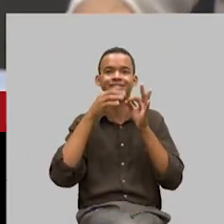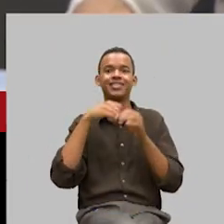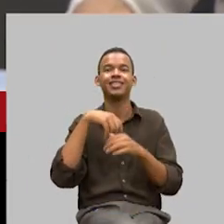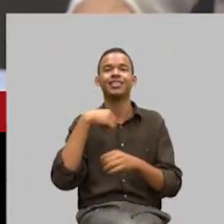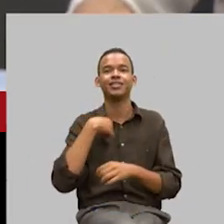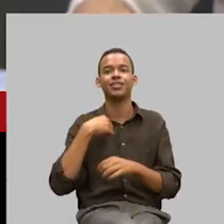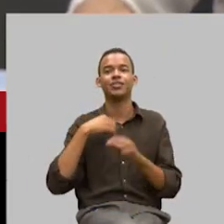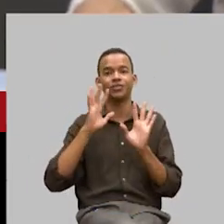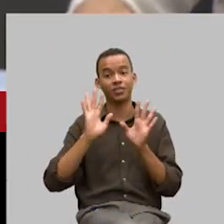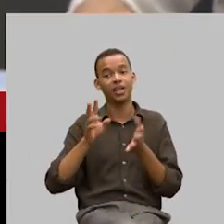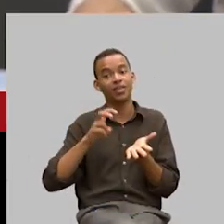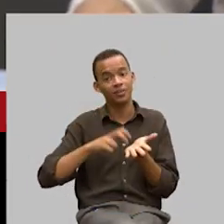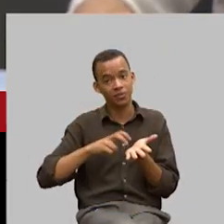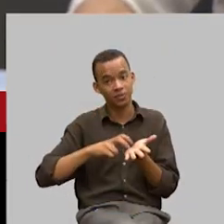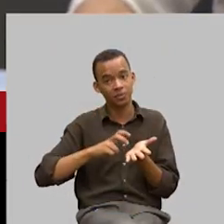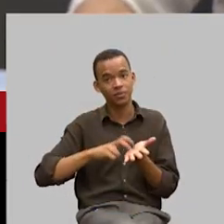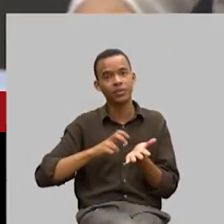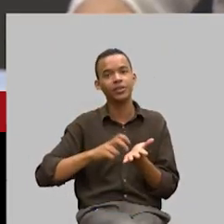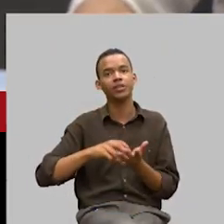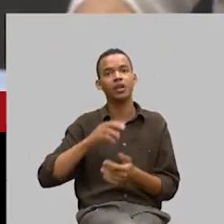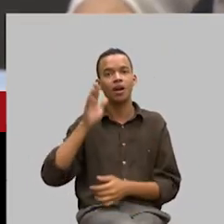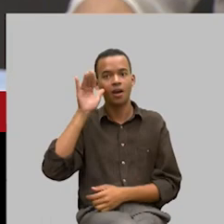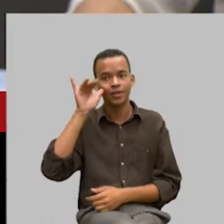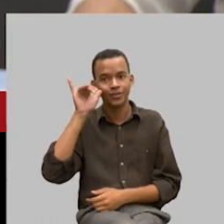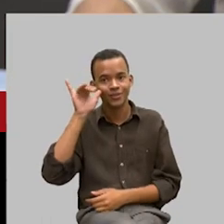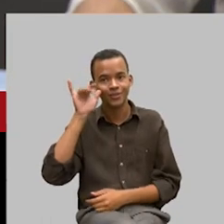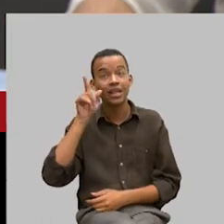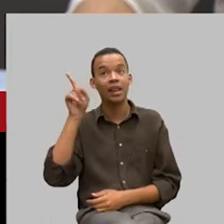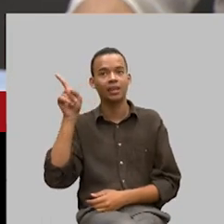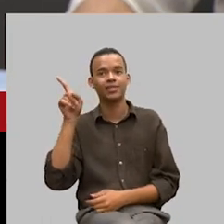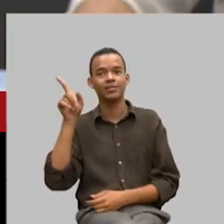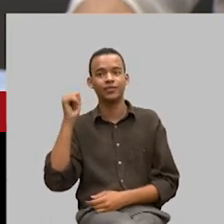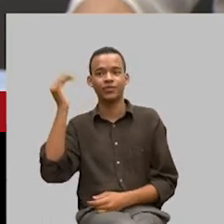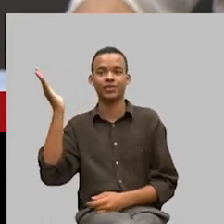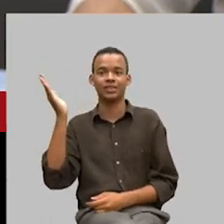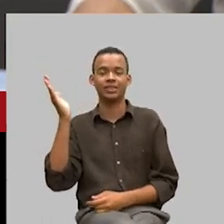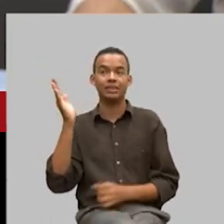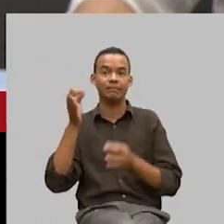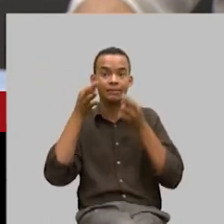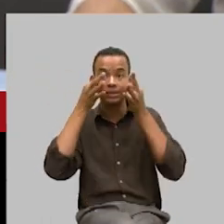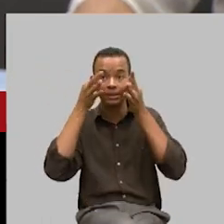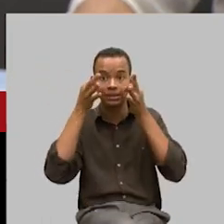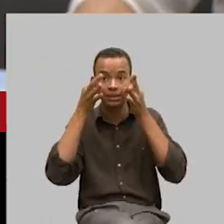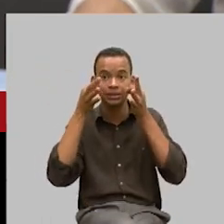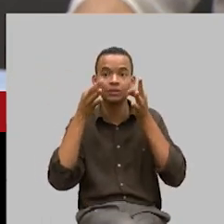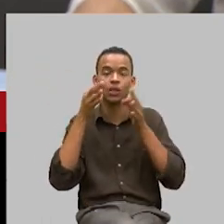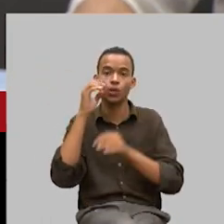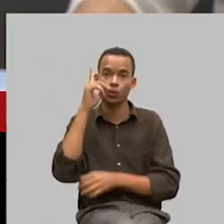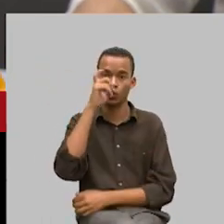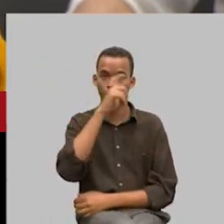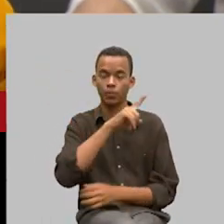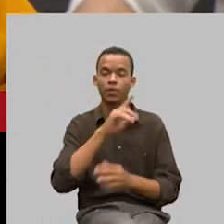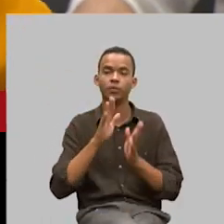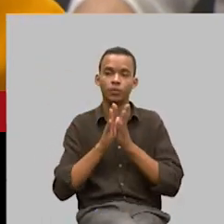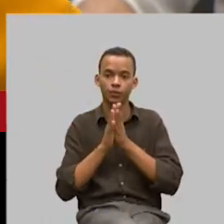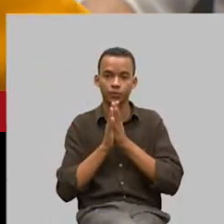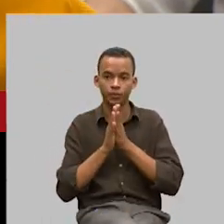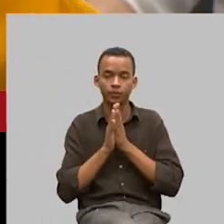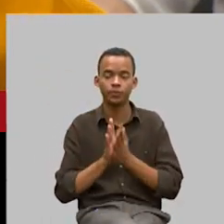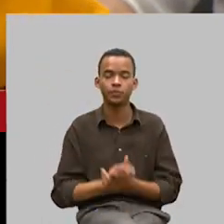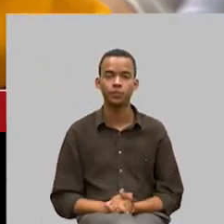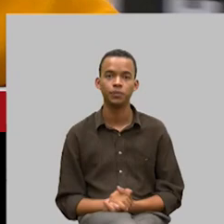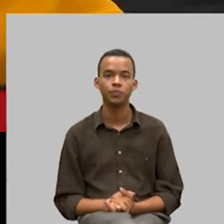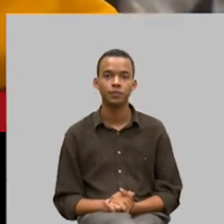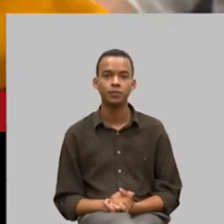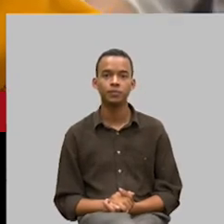e a gente tem que ter um esforço maior para est com atenção no que a gente tá discutindo aqui bom eh eu vou